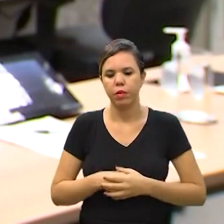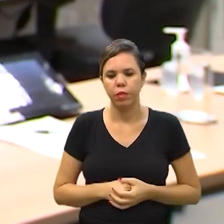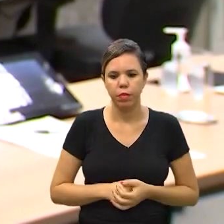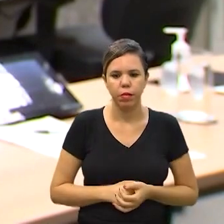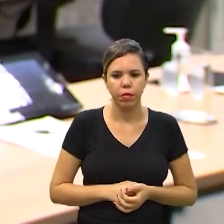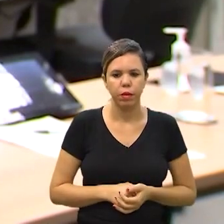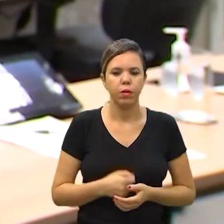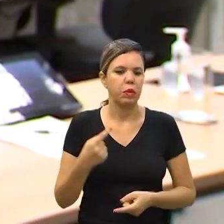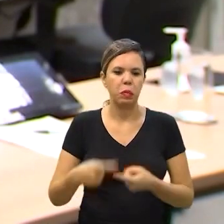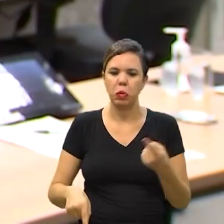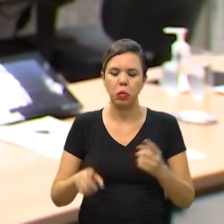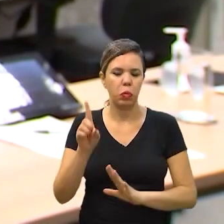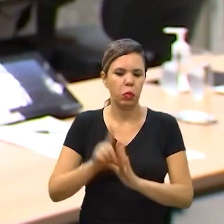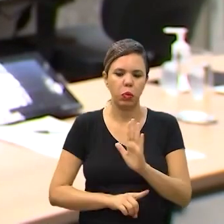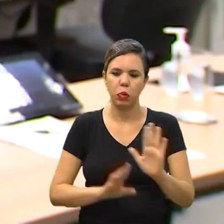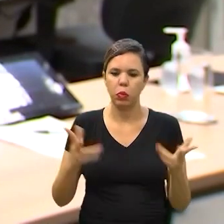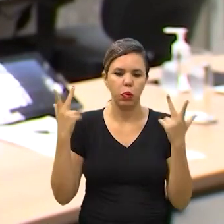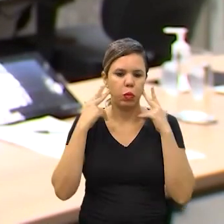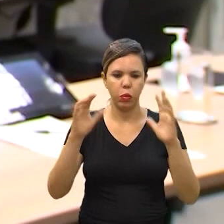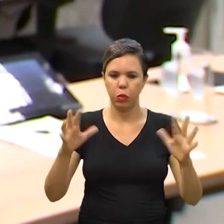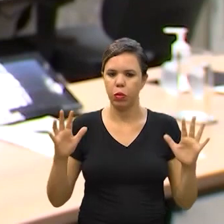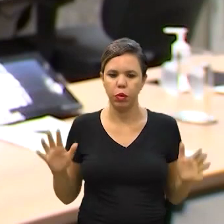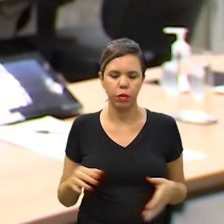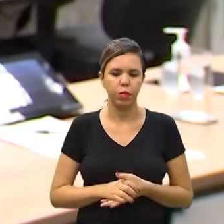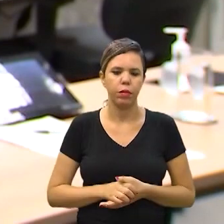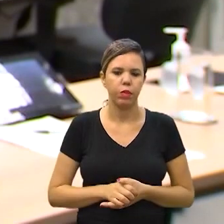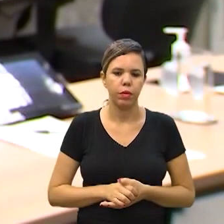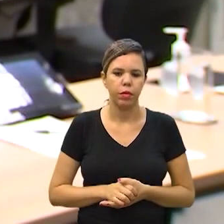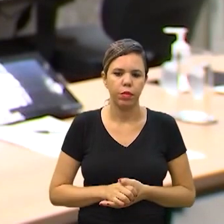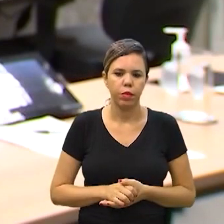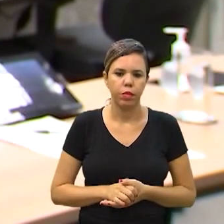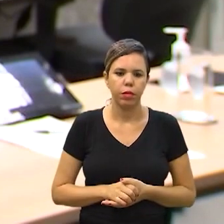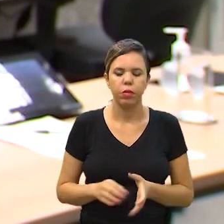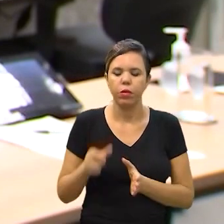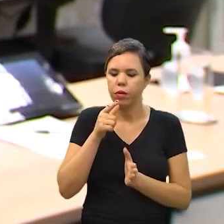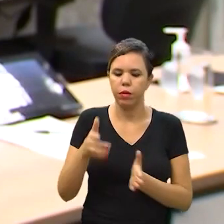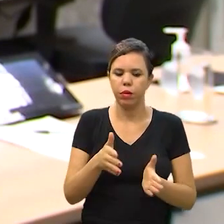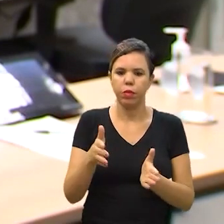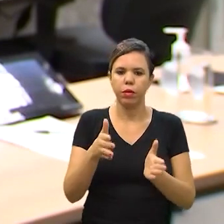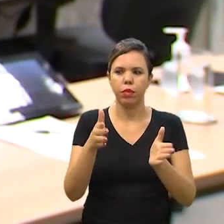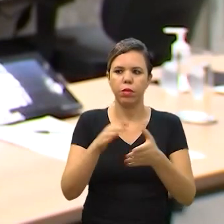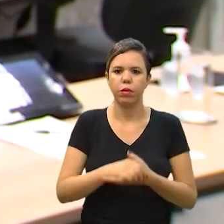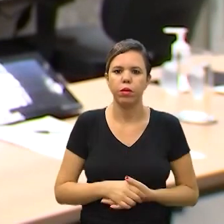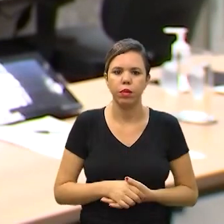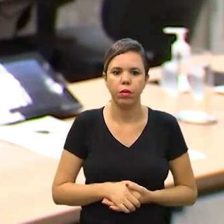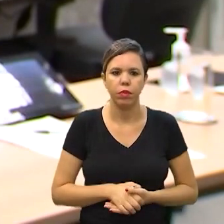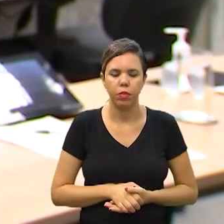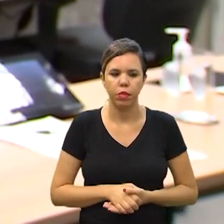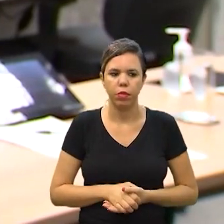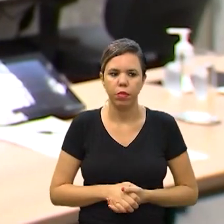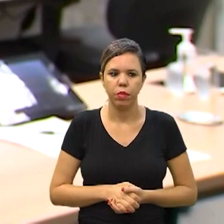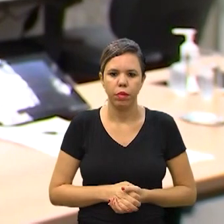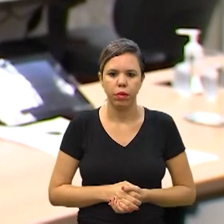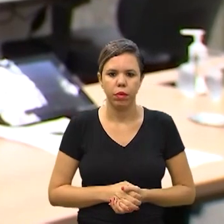essa lei sem violar nenhum direito da natureza, né? Seja ele assoreamento de nascentes ou